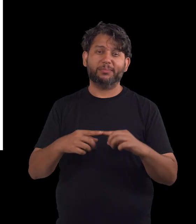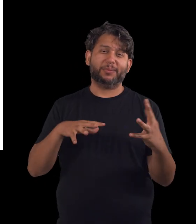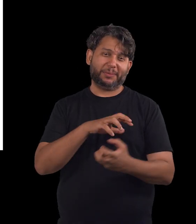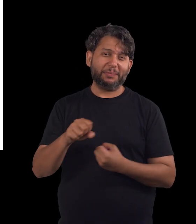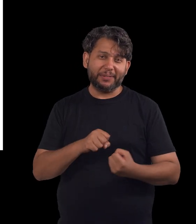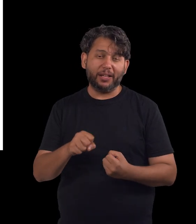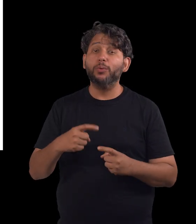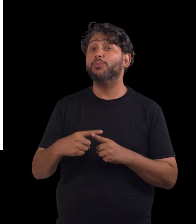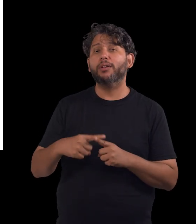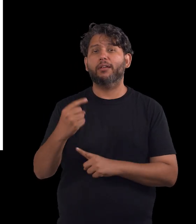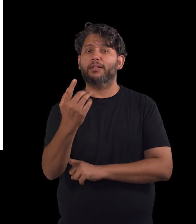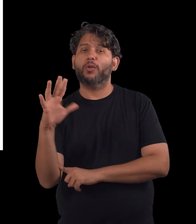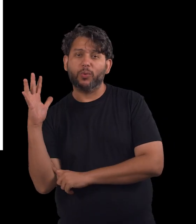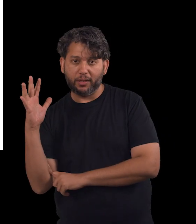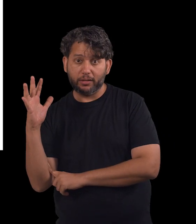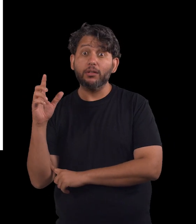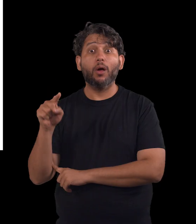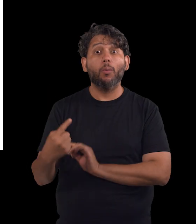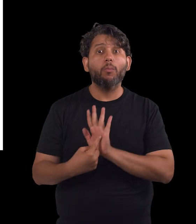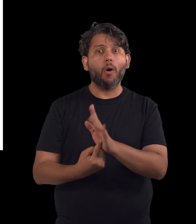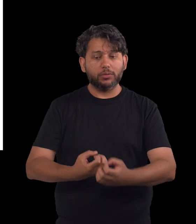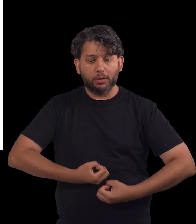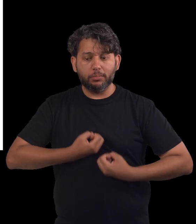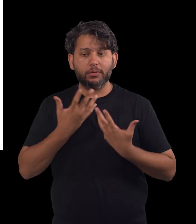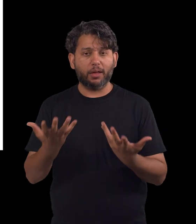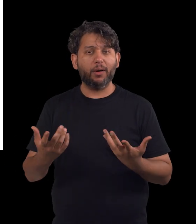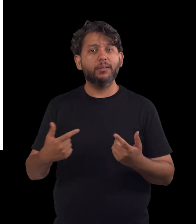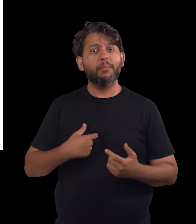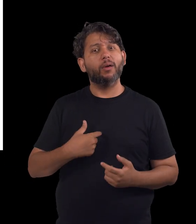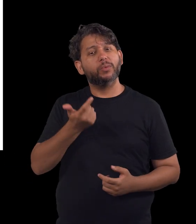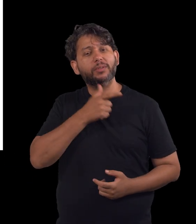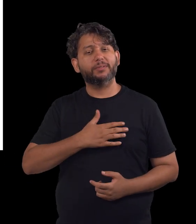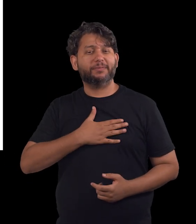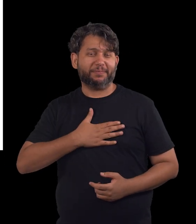sustentável, ao integrar natureza, expressão simbólica e vínculo afetivo.